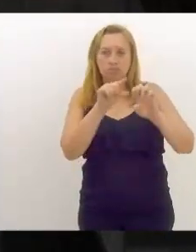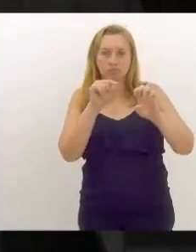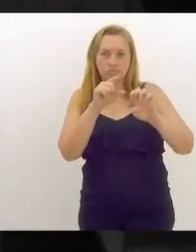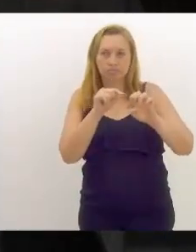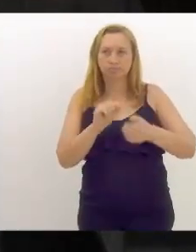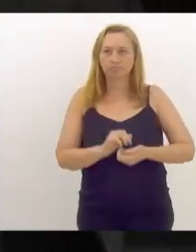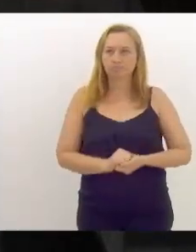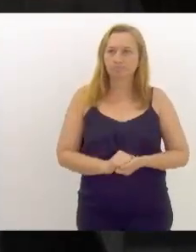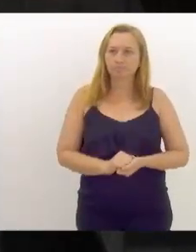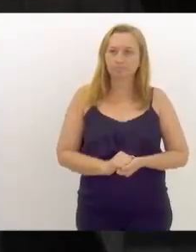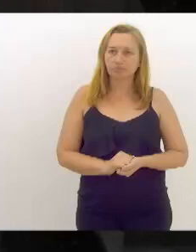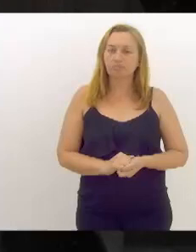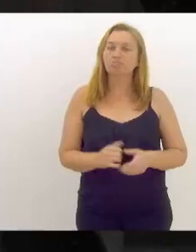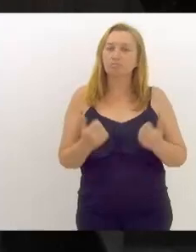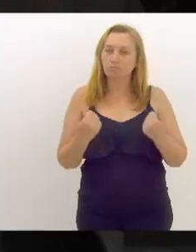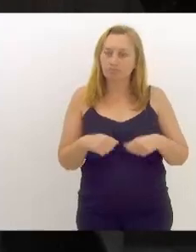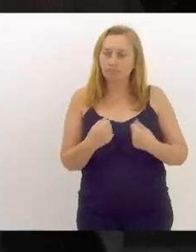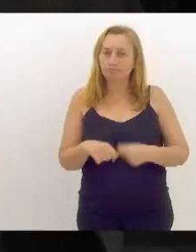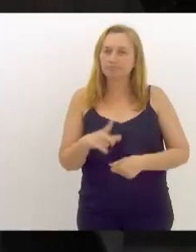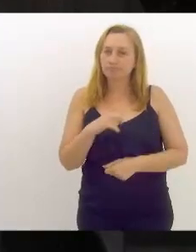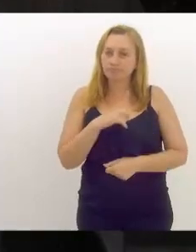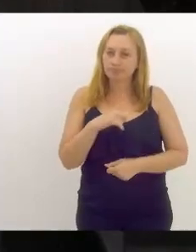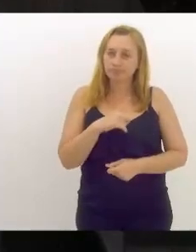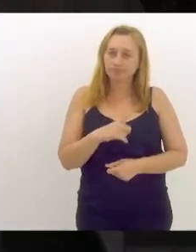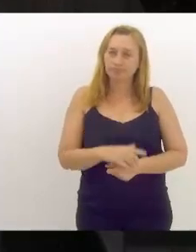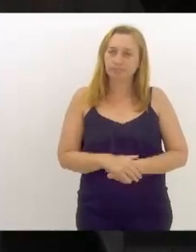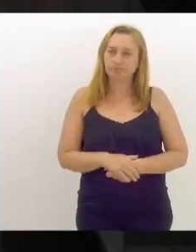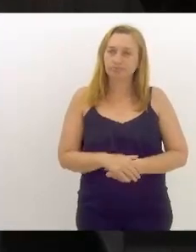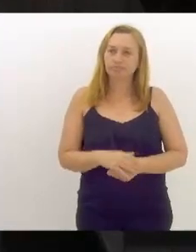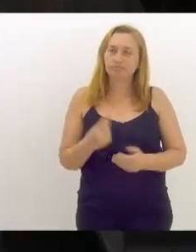Mas ela precisa de ter